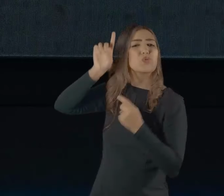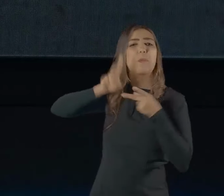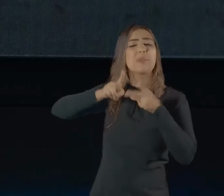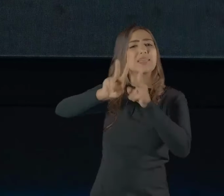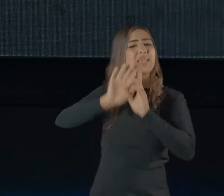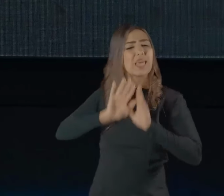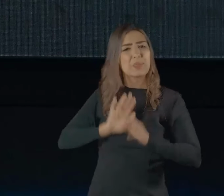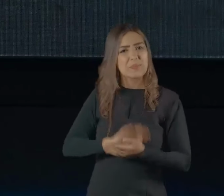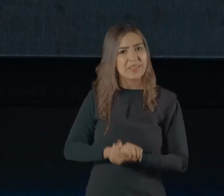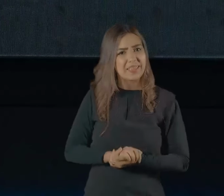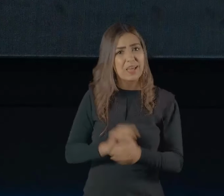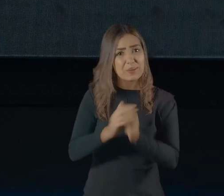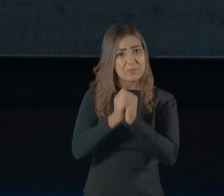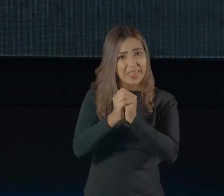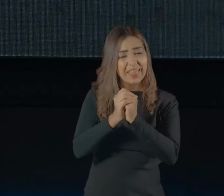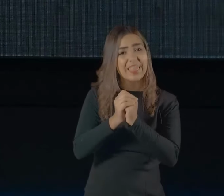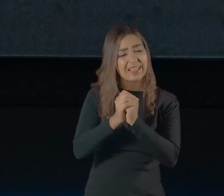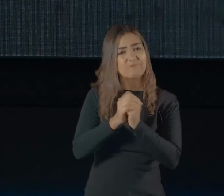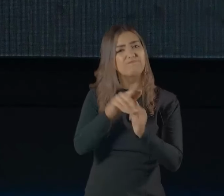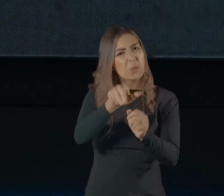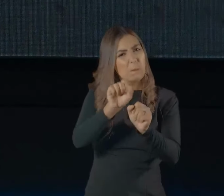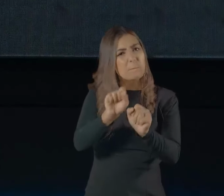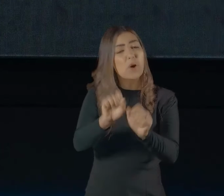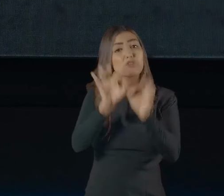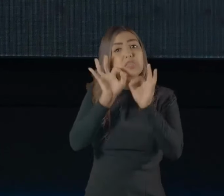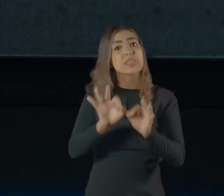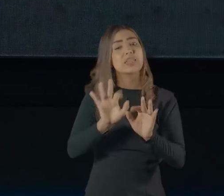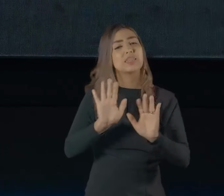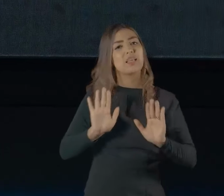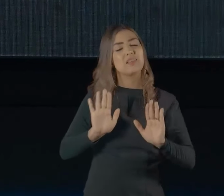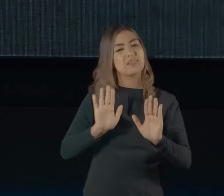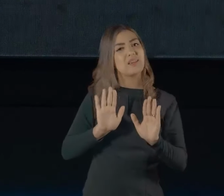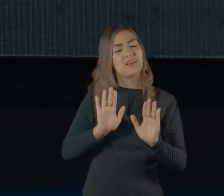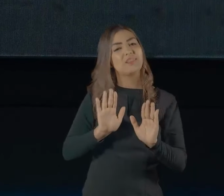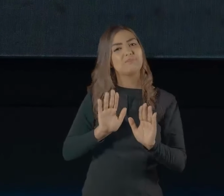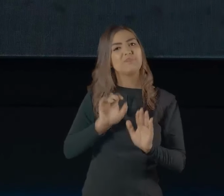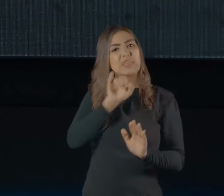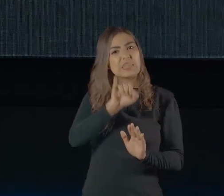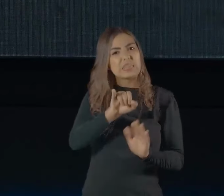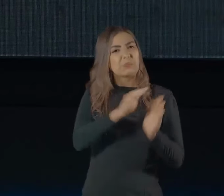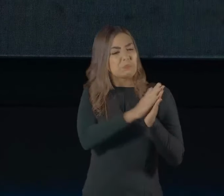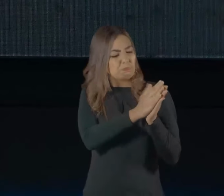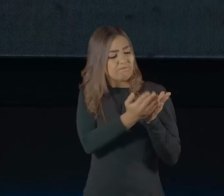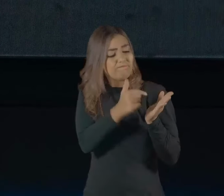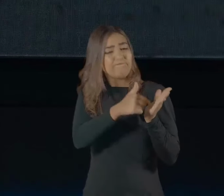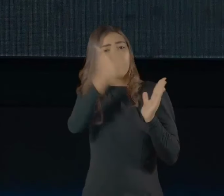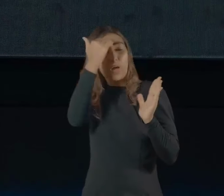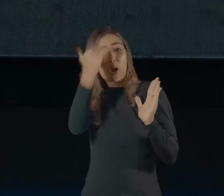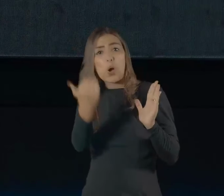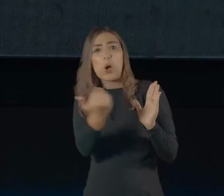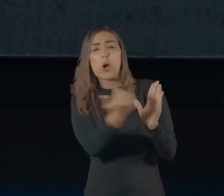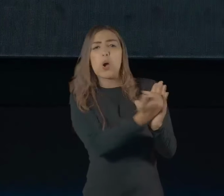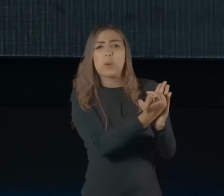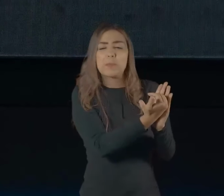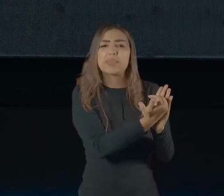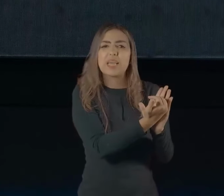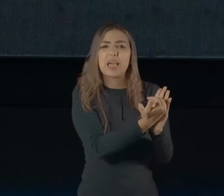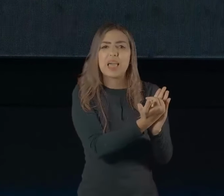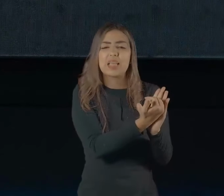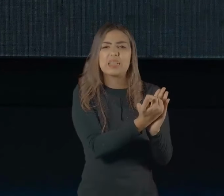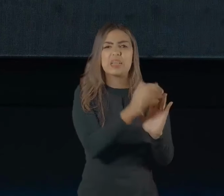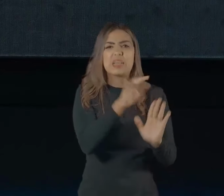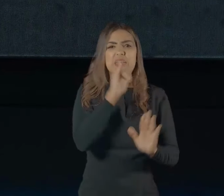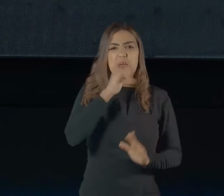Você pode ter certeza de uma coisa. Quem anda na palavra de Deus, você não pode analisar a vida desse indivíduo por